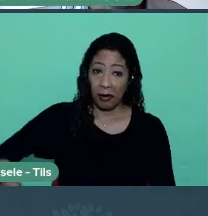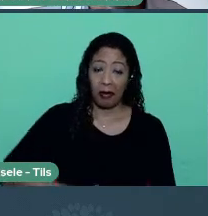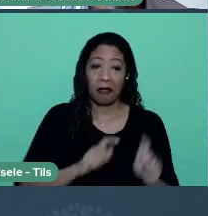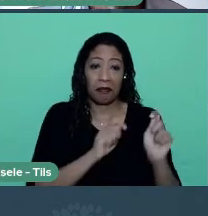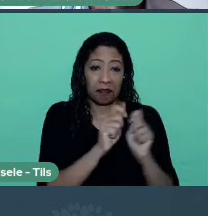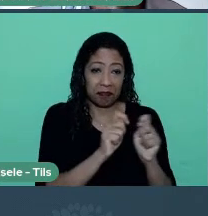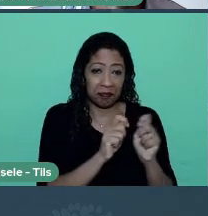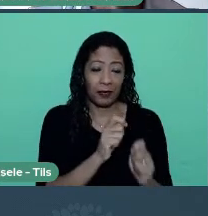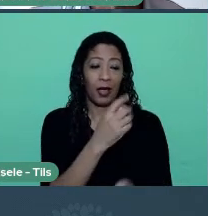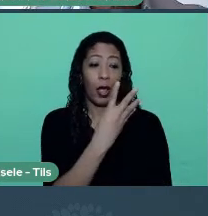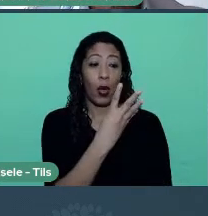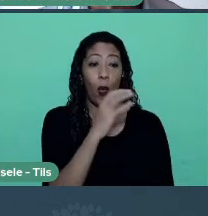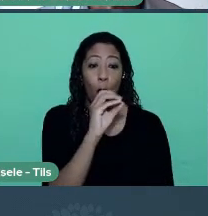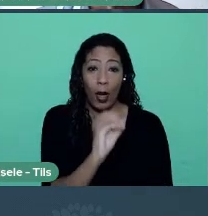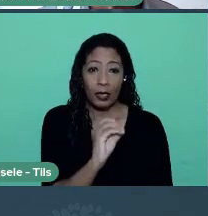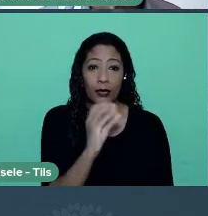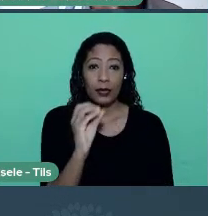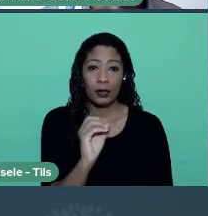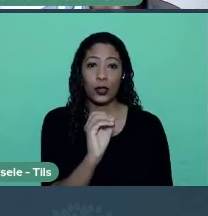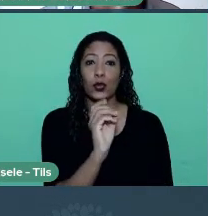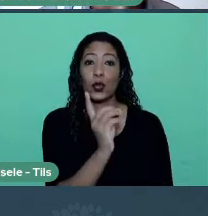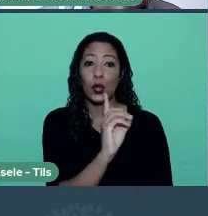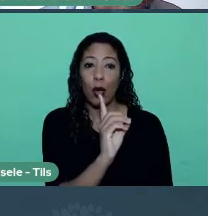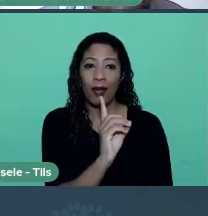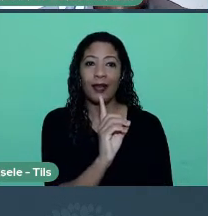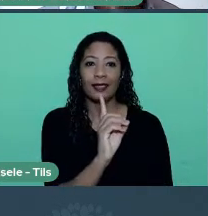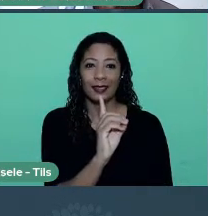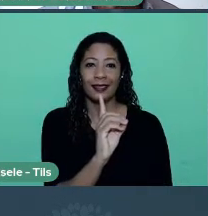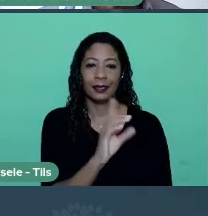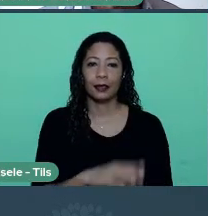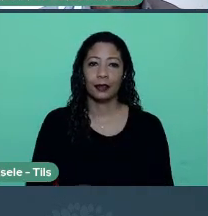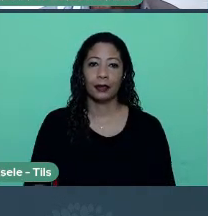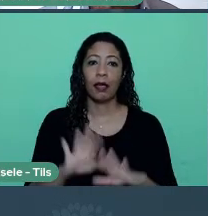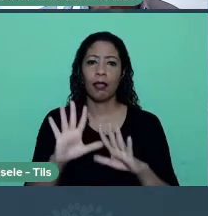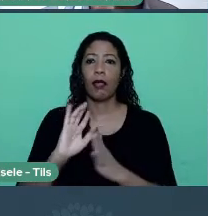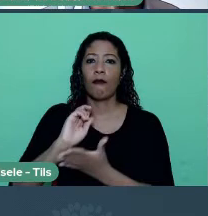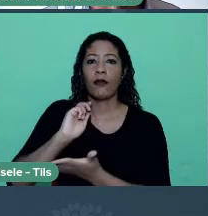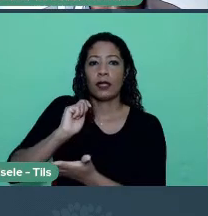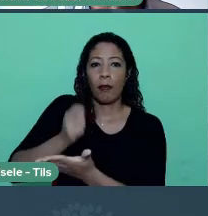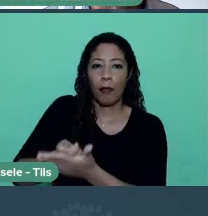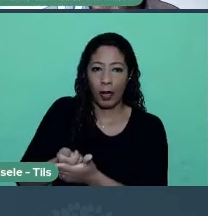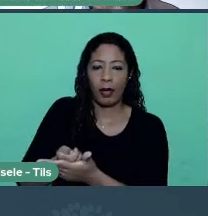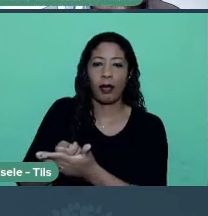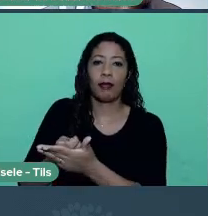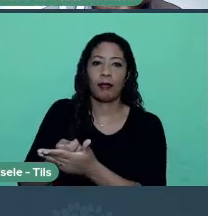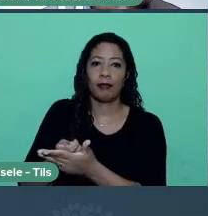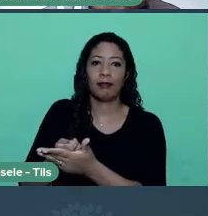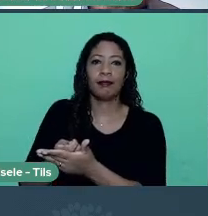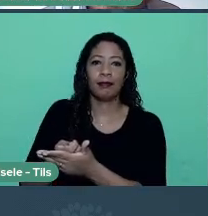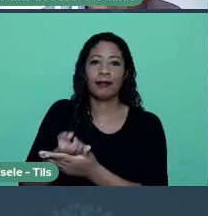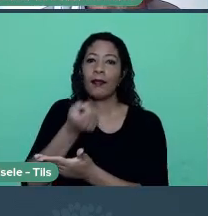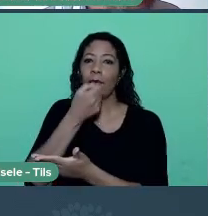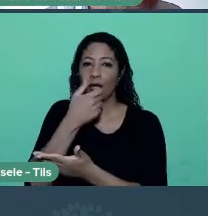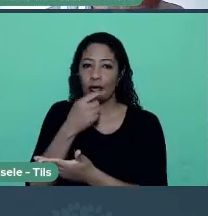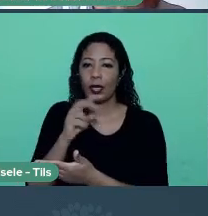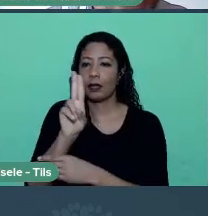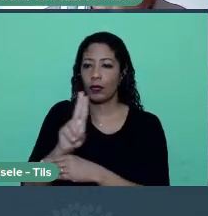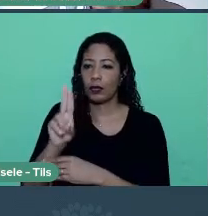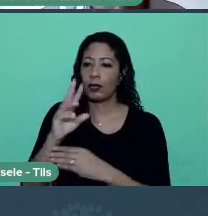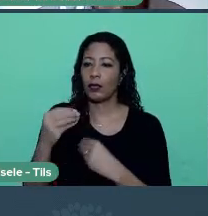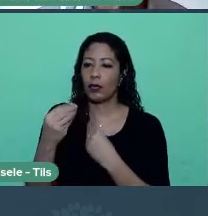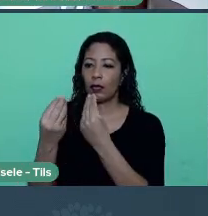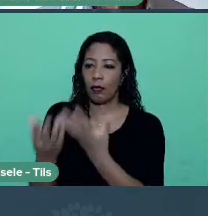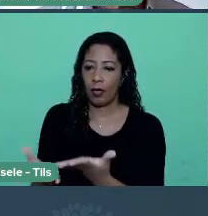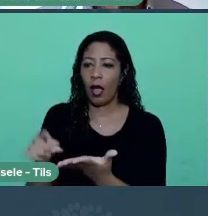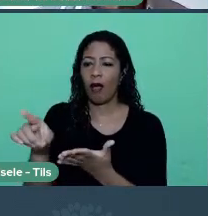governo. Tá? Então, pagar a medicação para o paciente usar é muito melhor do que o paciente ficar, coitado, à